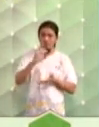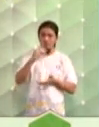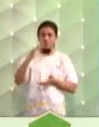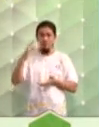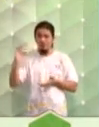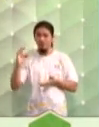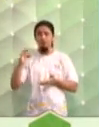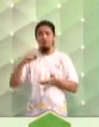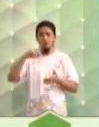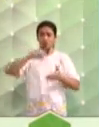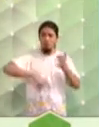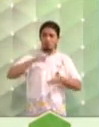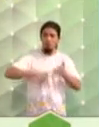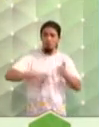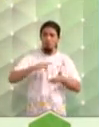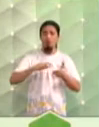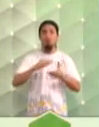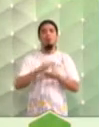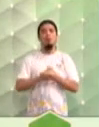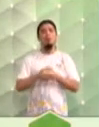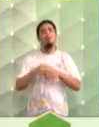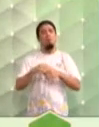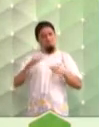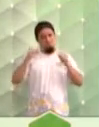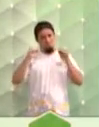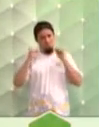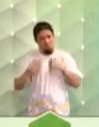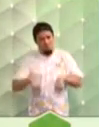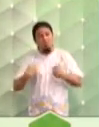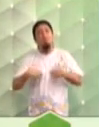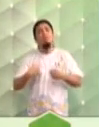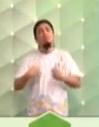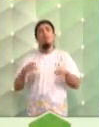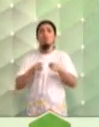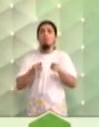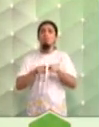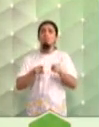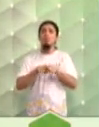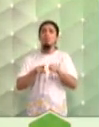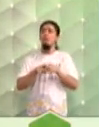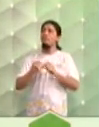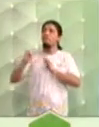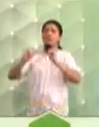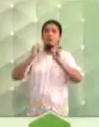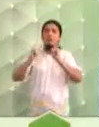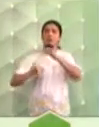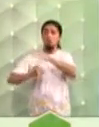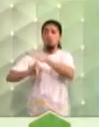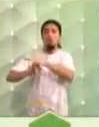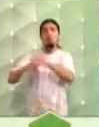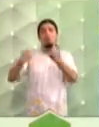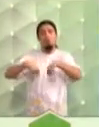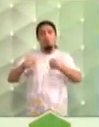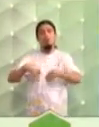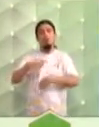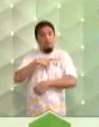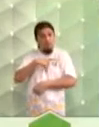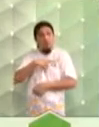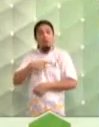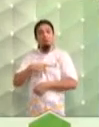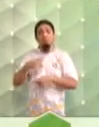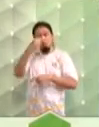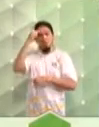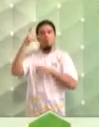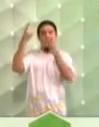faça, indique uma instituição que trabalha com pessoas com deficiência. Ok, vamos lá fazer o sorteio? Vamos. Nono prêmio, a